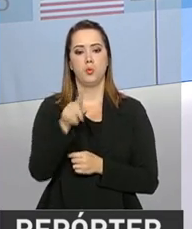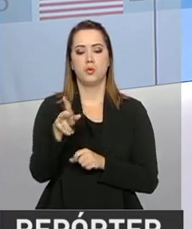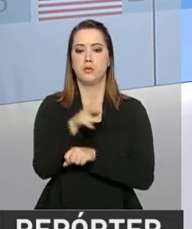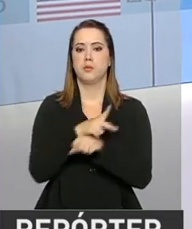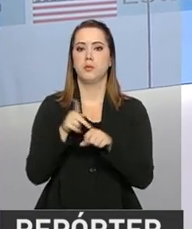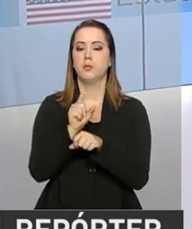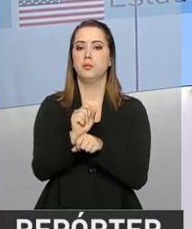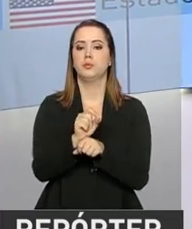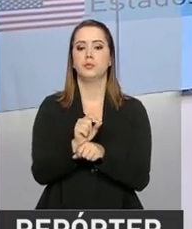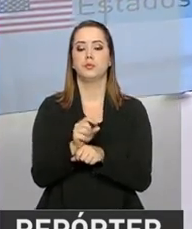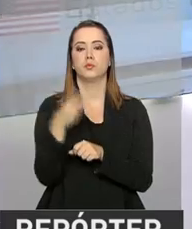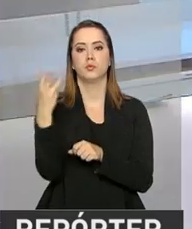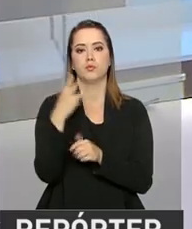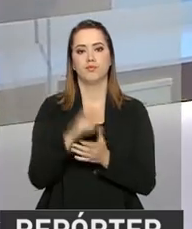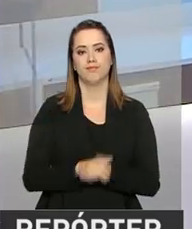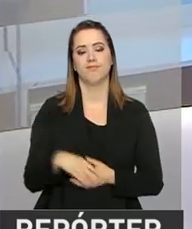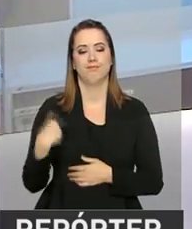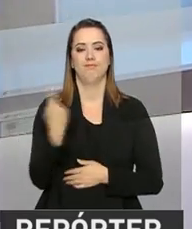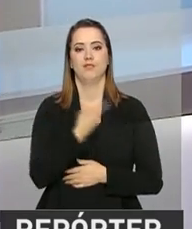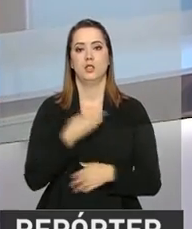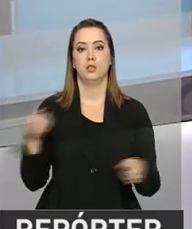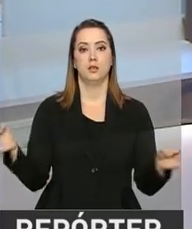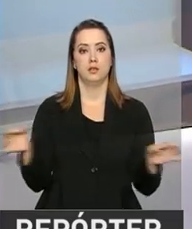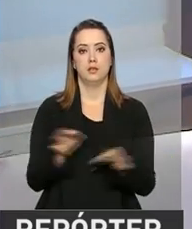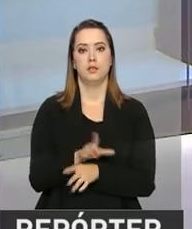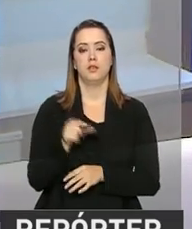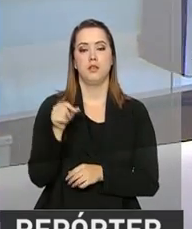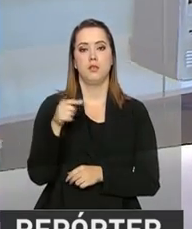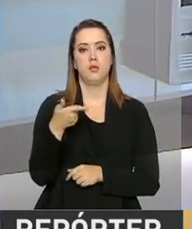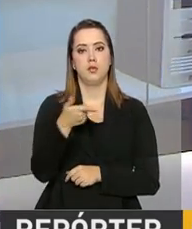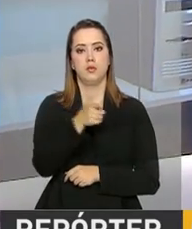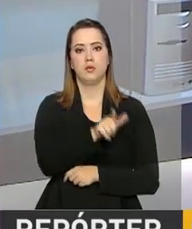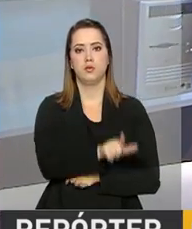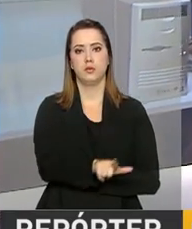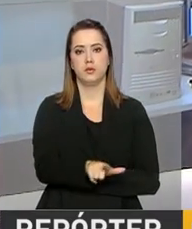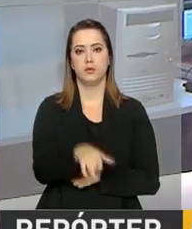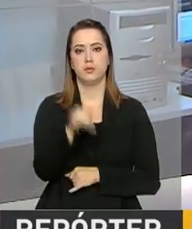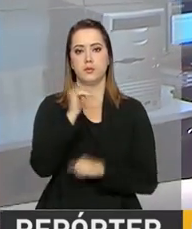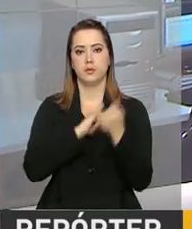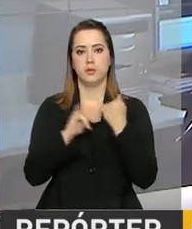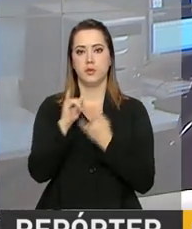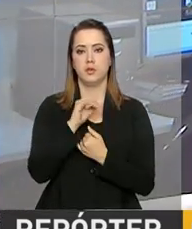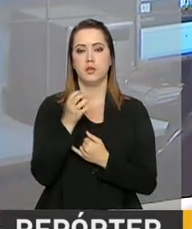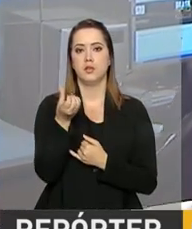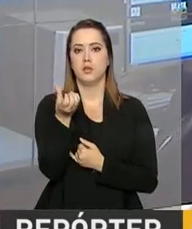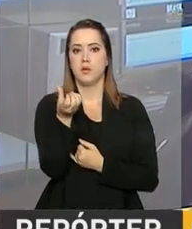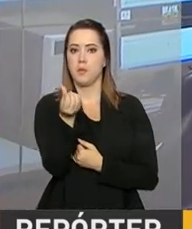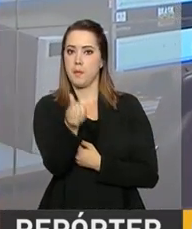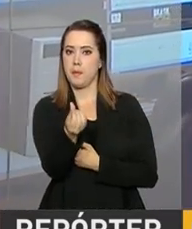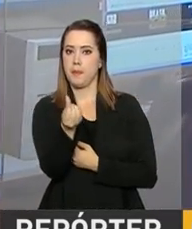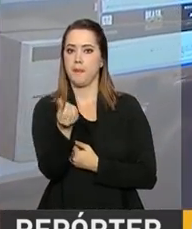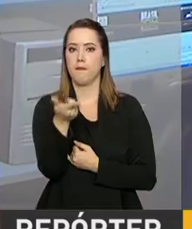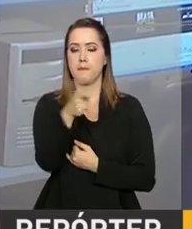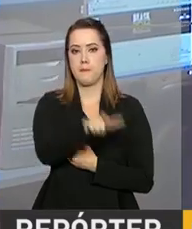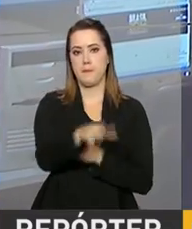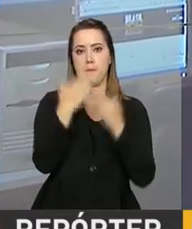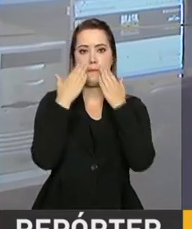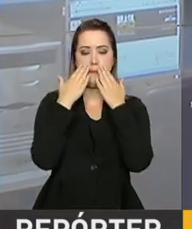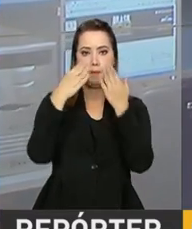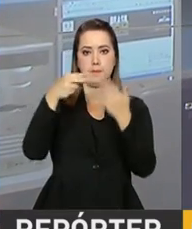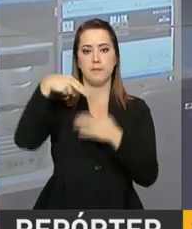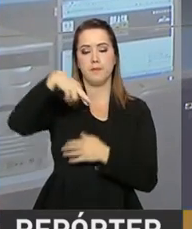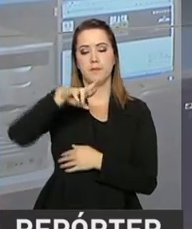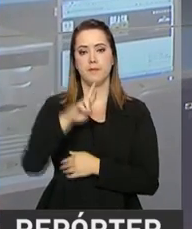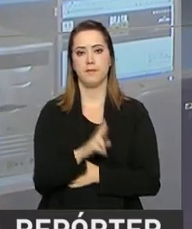medalhas no total e nós ficamos por aqui podemos voltar a qualquer momento com outras informações ou às 6 da tarde na próxima edição do